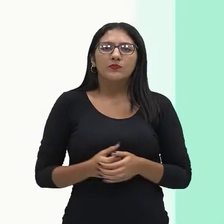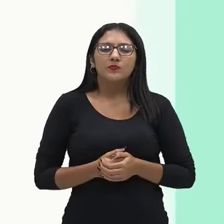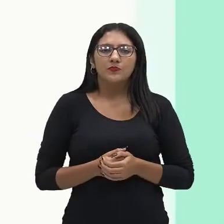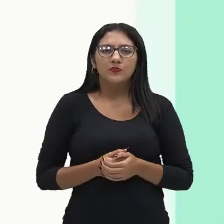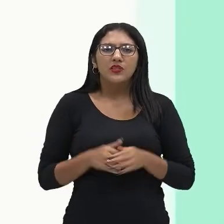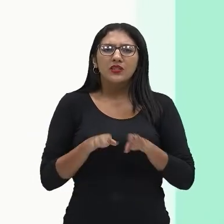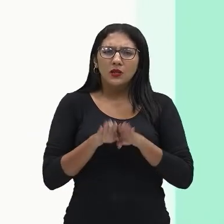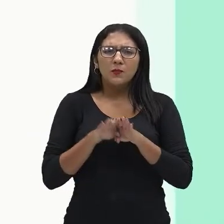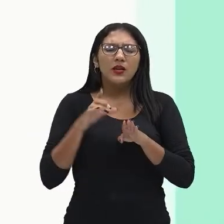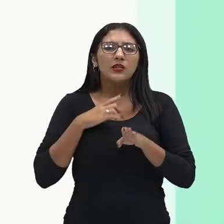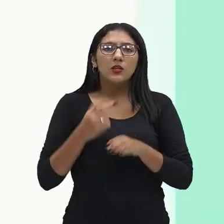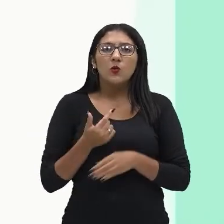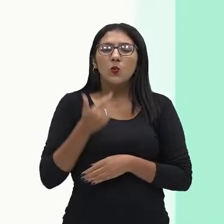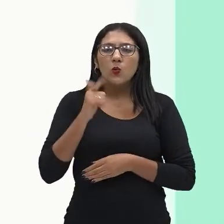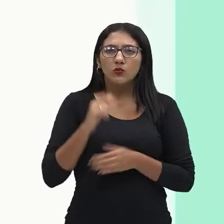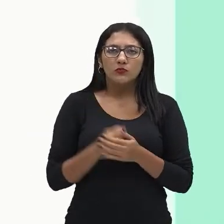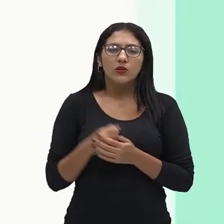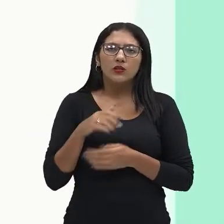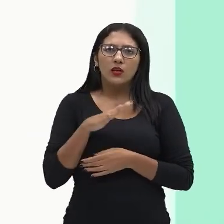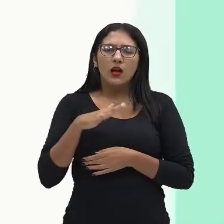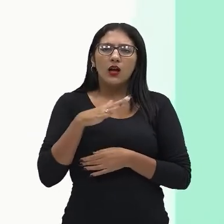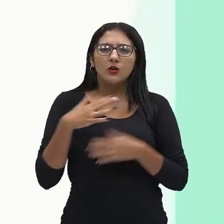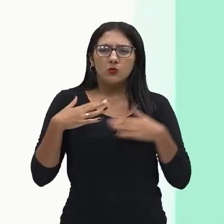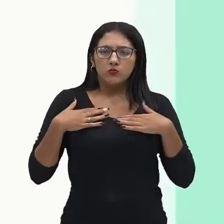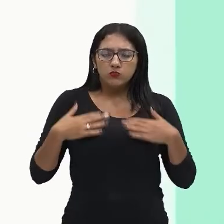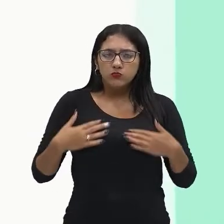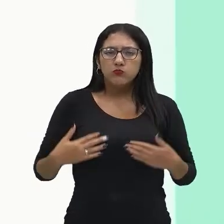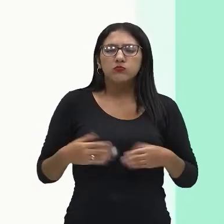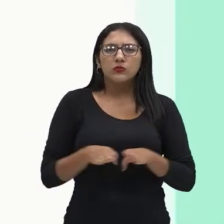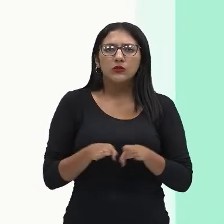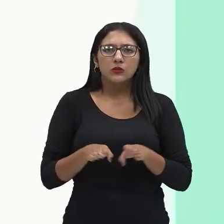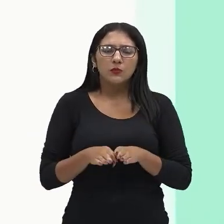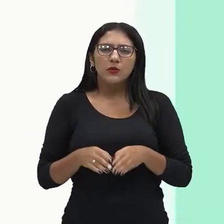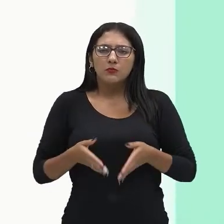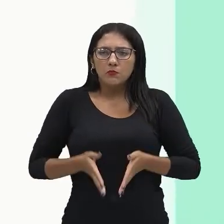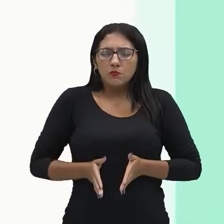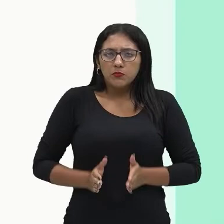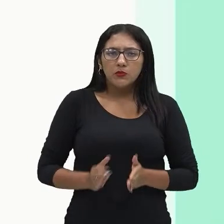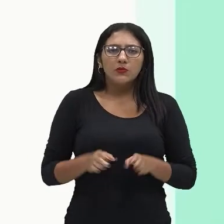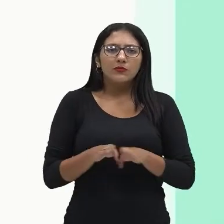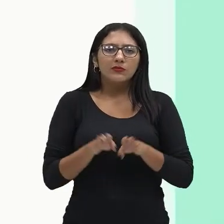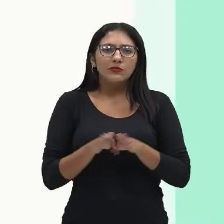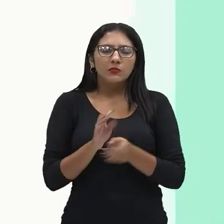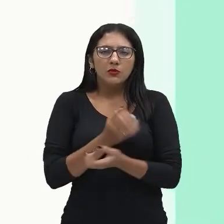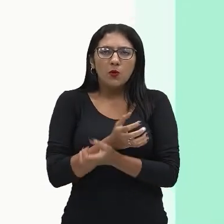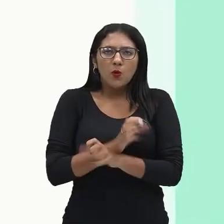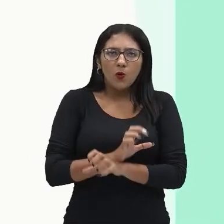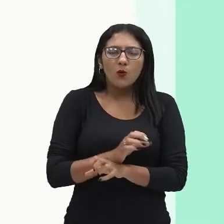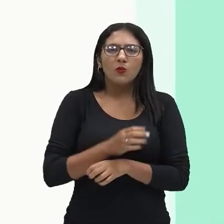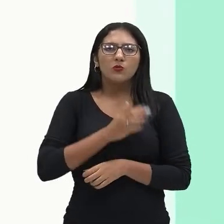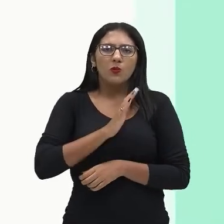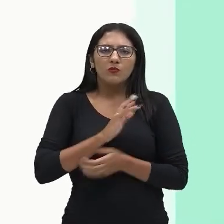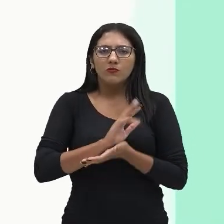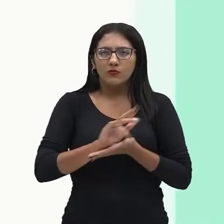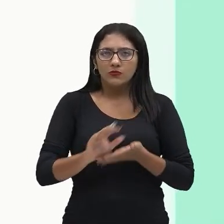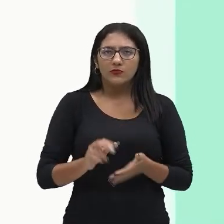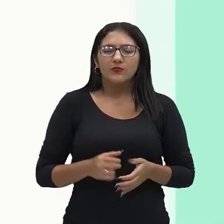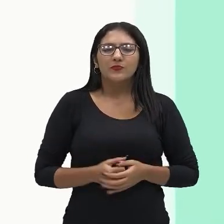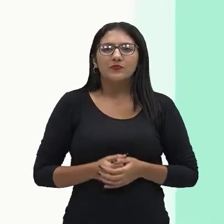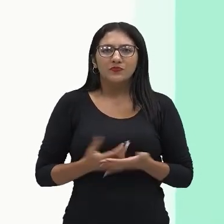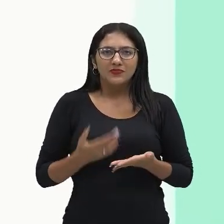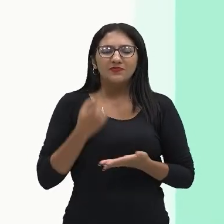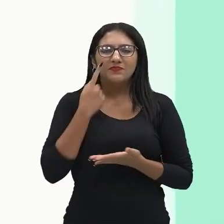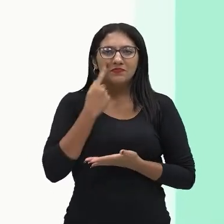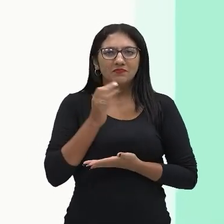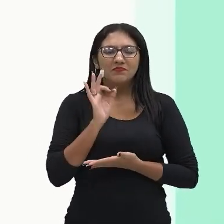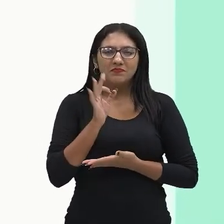hormônios também que atuam nas glândulas mamárias, no útero, nos ossos e nos rins. Muito bem, vimos aí o